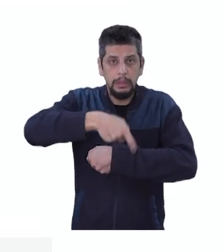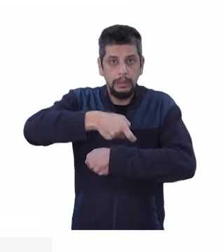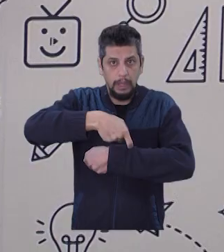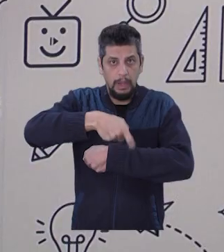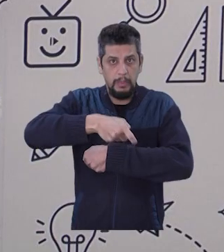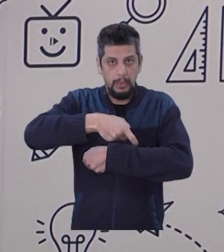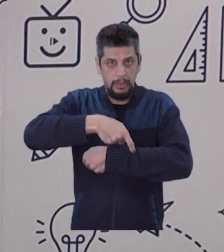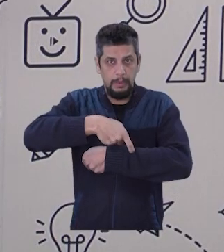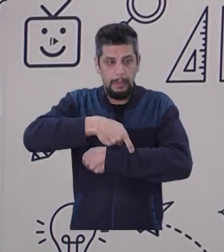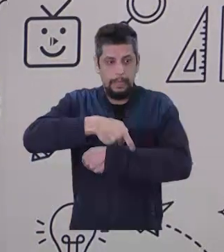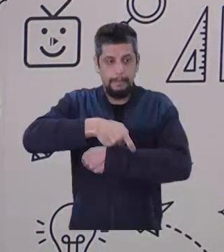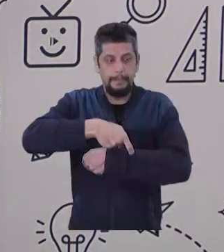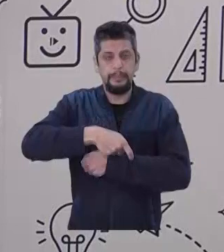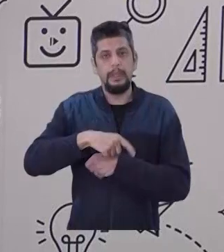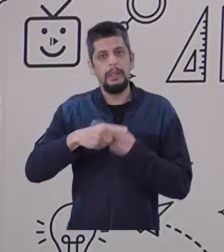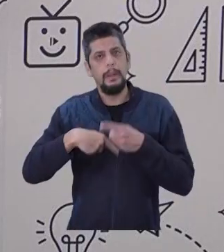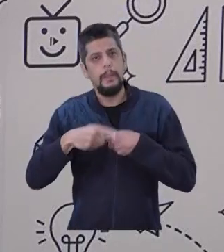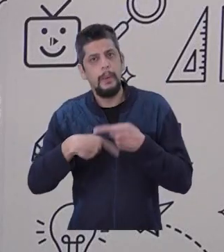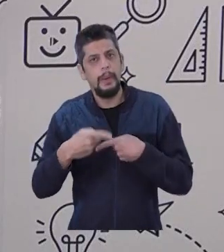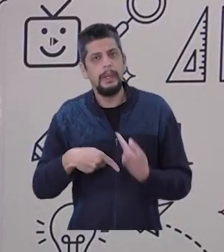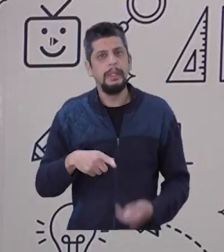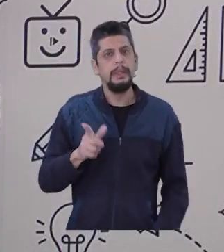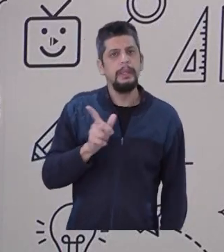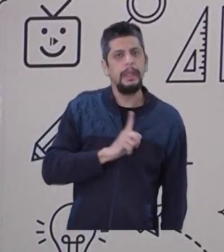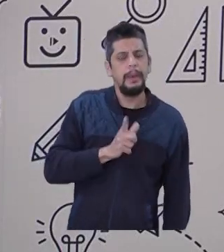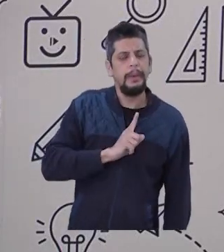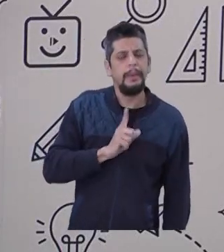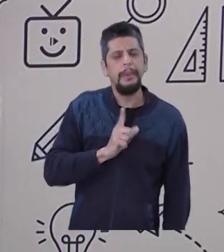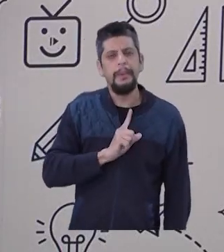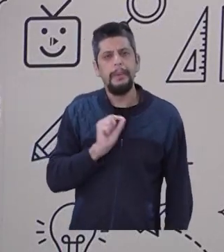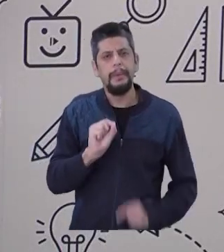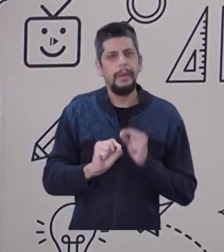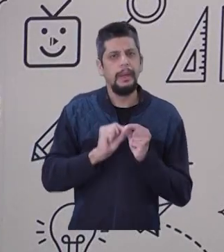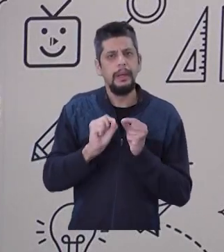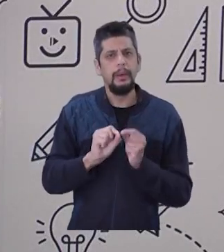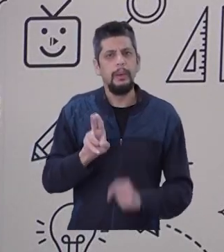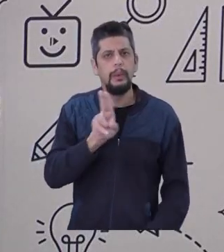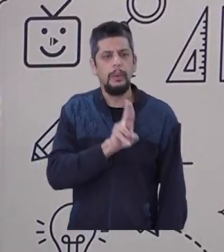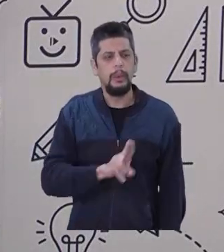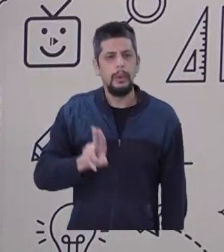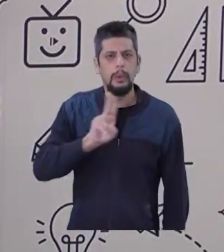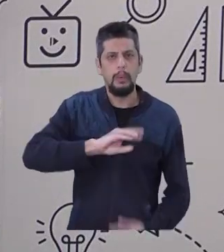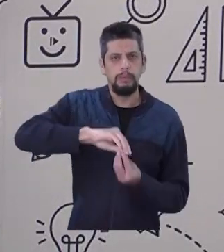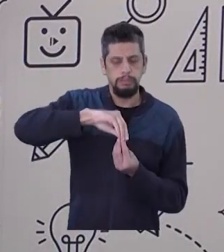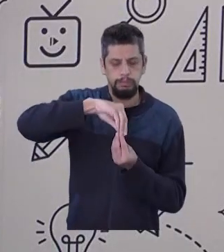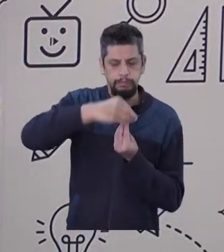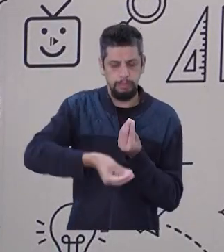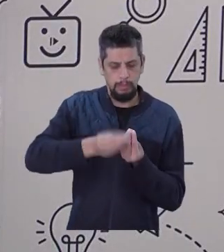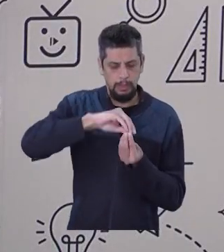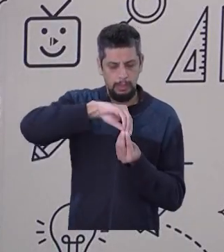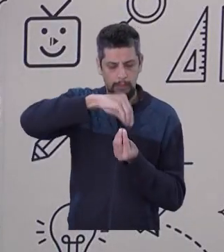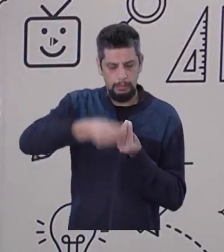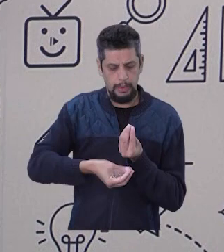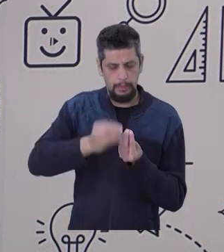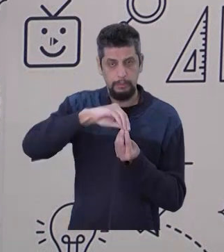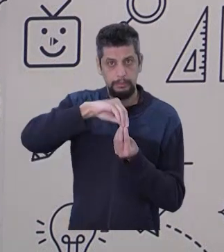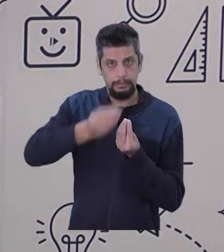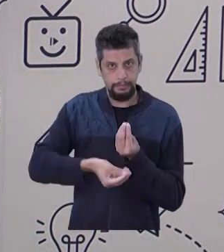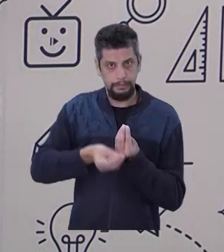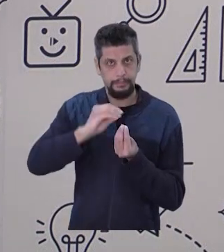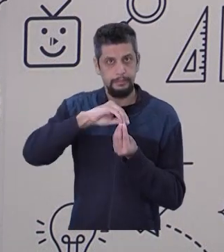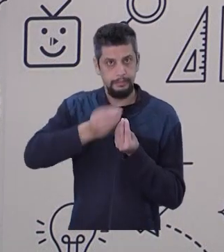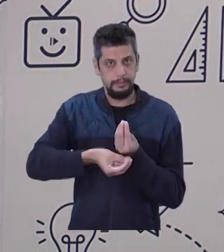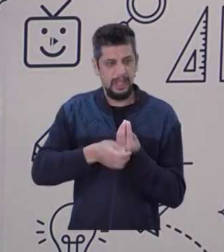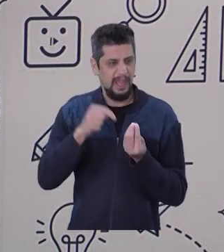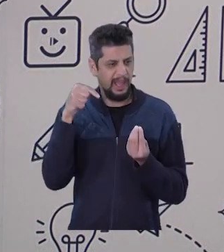tempo. Isso mesmo. E depois a gente tem, que é uma coisa que a gente utiliza bastante, que é o calendário. O calendário. Uhum. Vamos